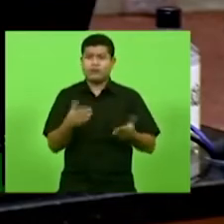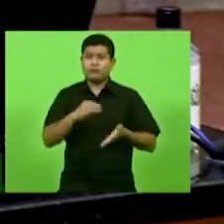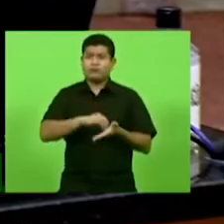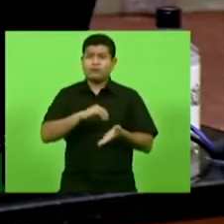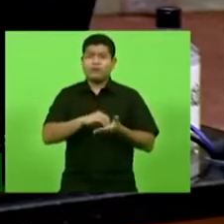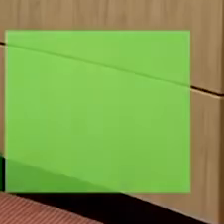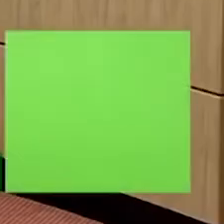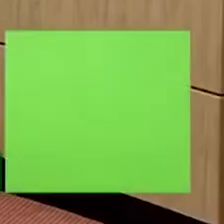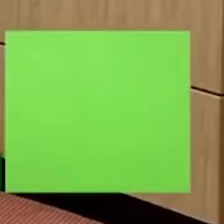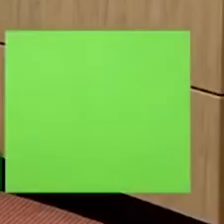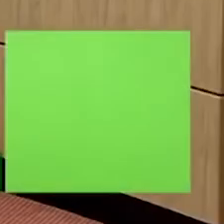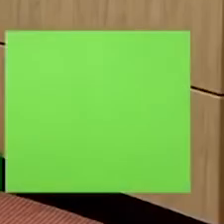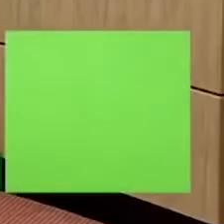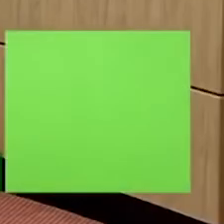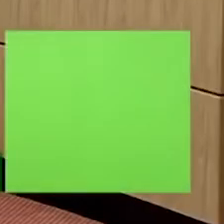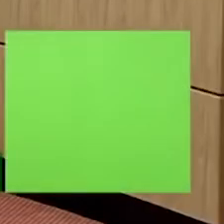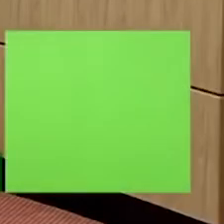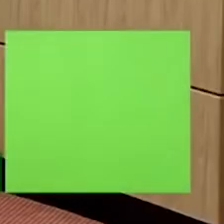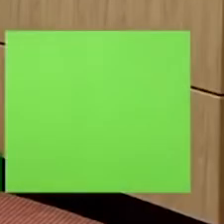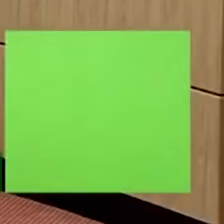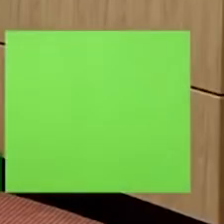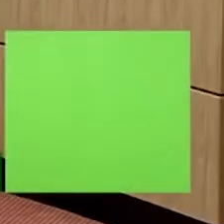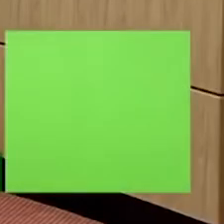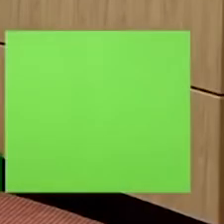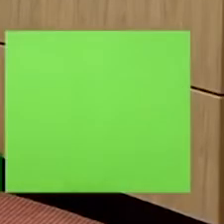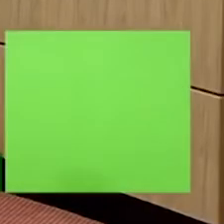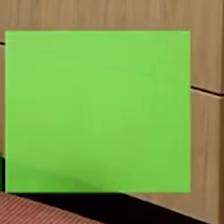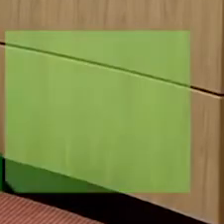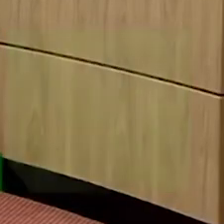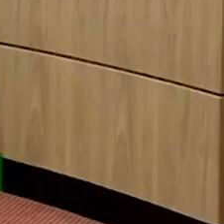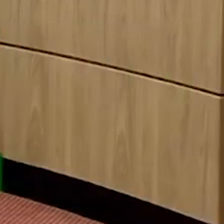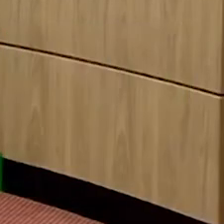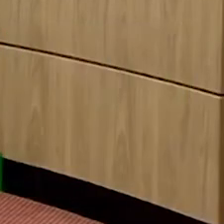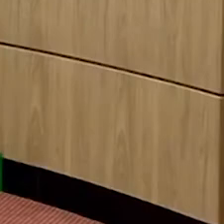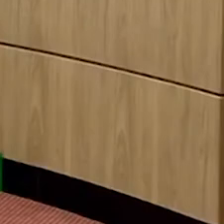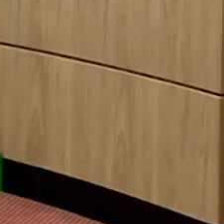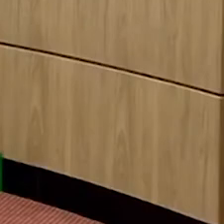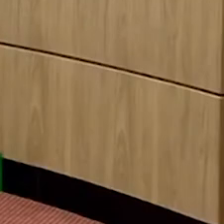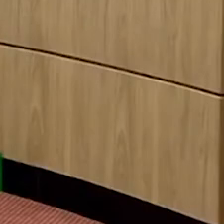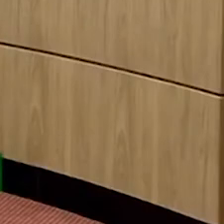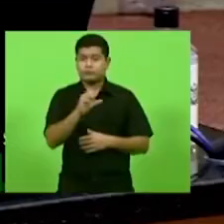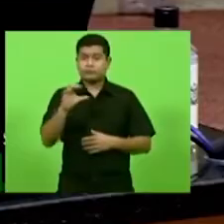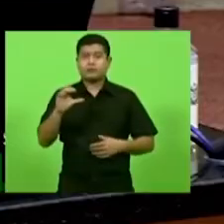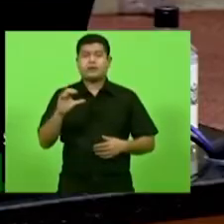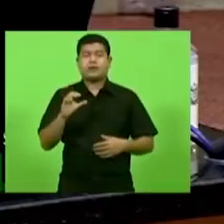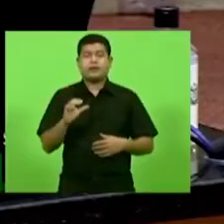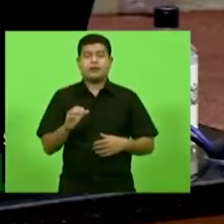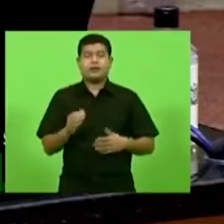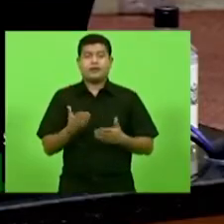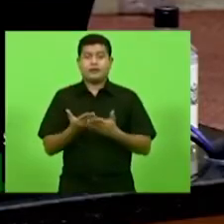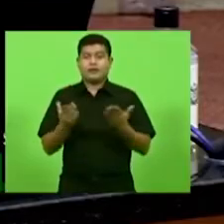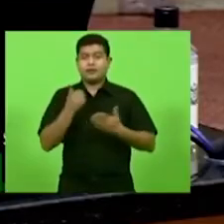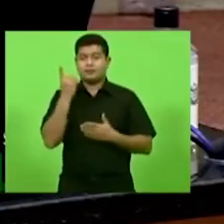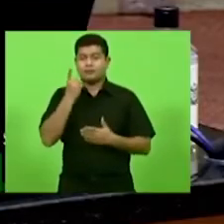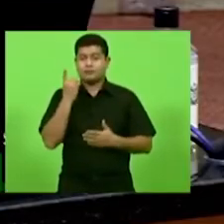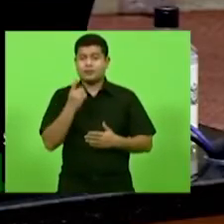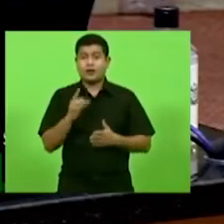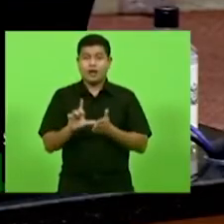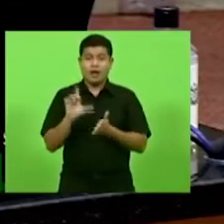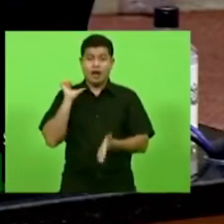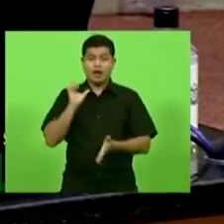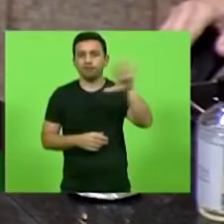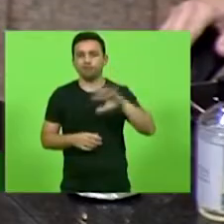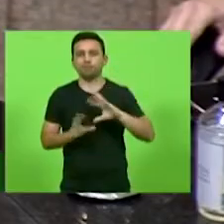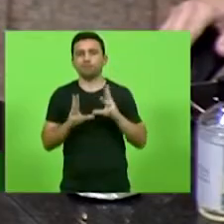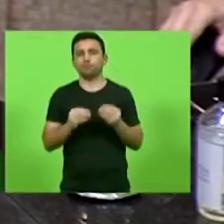desculpa, estaduais. Alguns deputados foram contrários no discurso e também no voto. Justificaram a falta de respeito